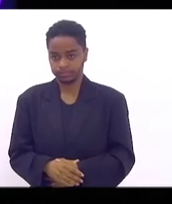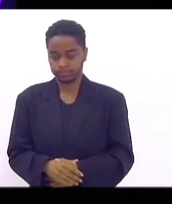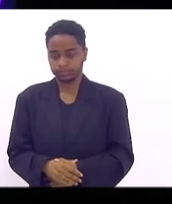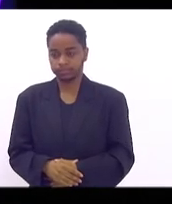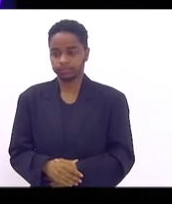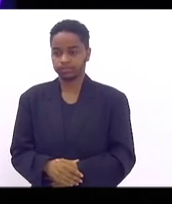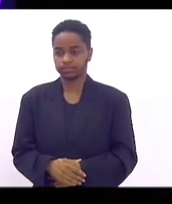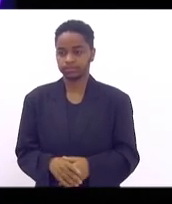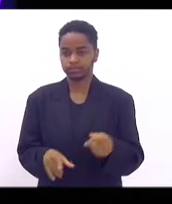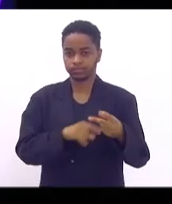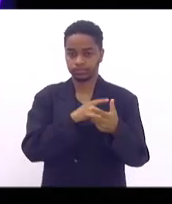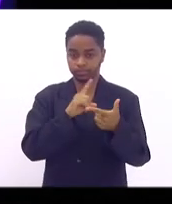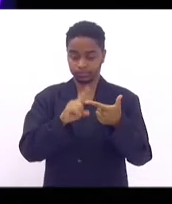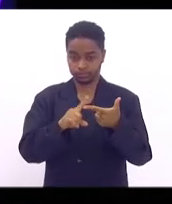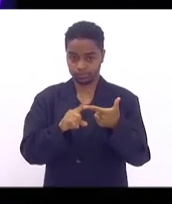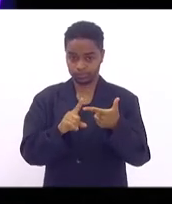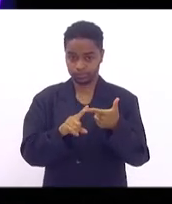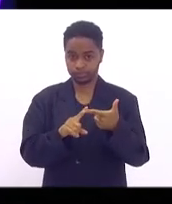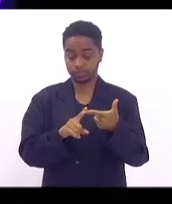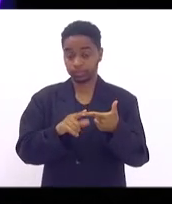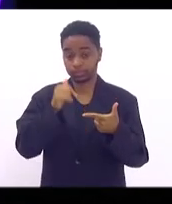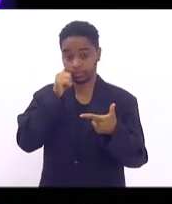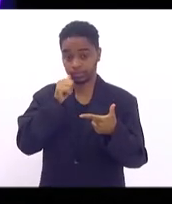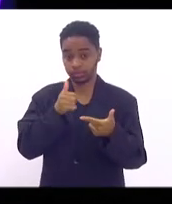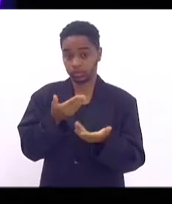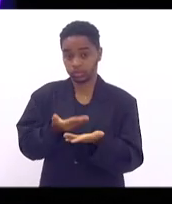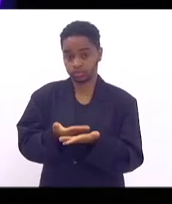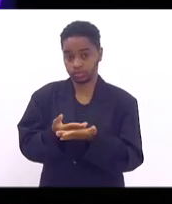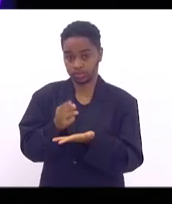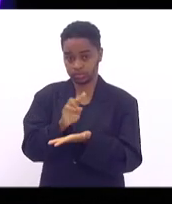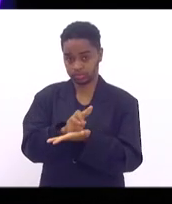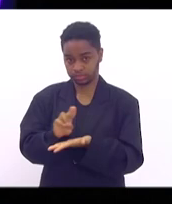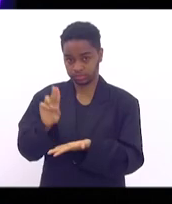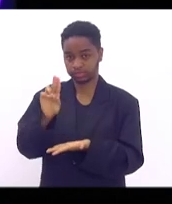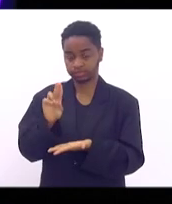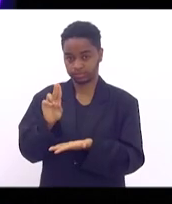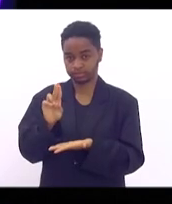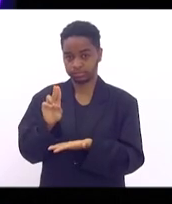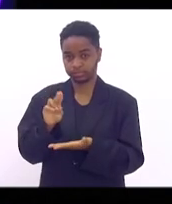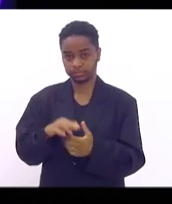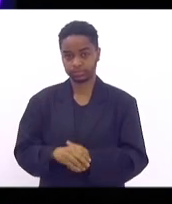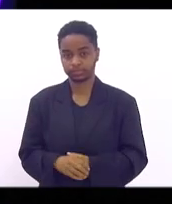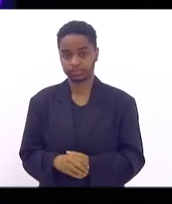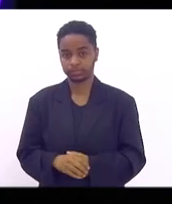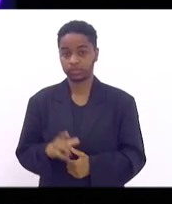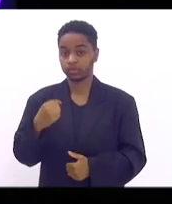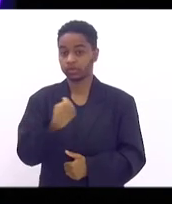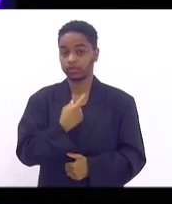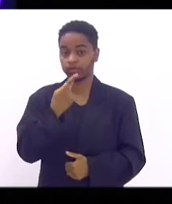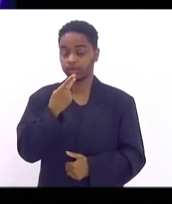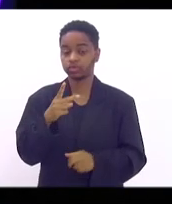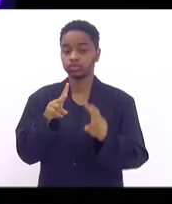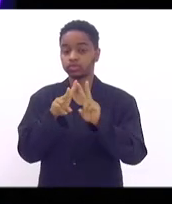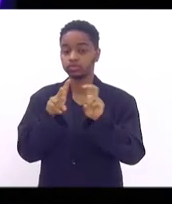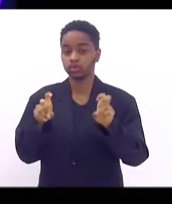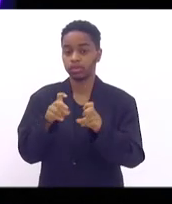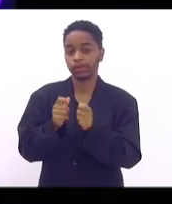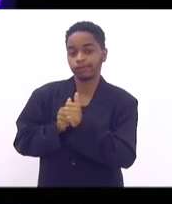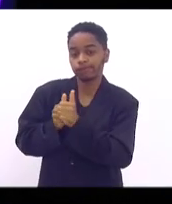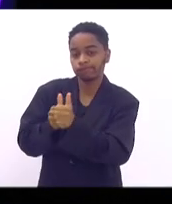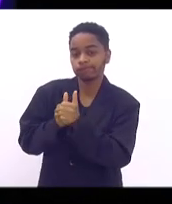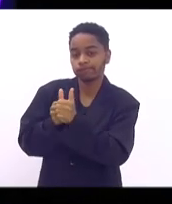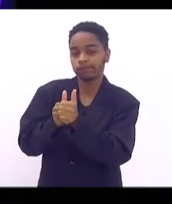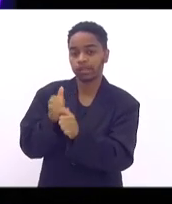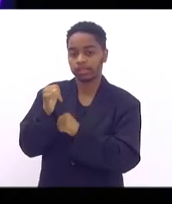O caso 2 é uma jovem estudante universitária, e aí a gente já está falando do cyberstalk. Né, ela conhece